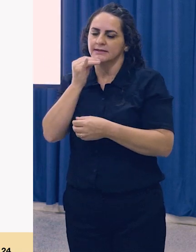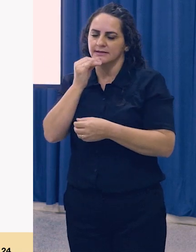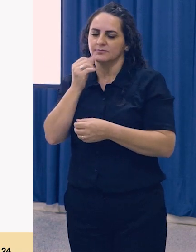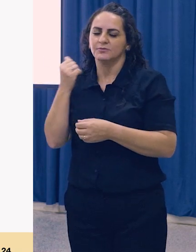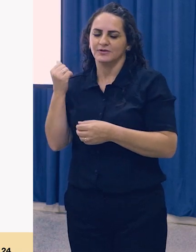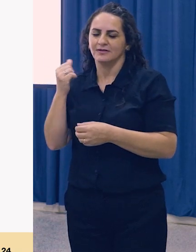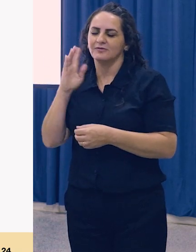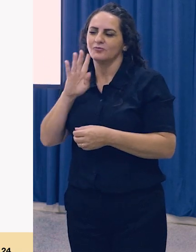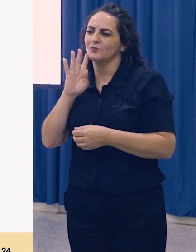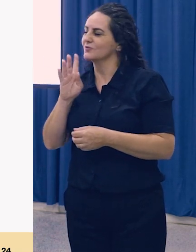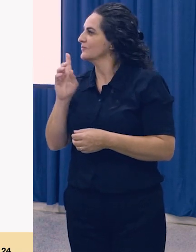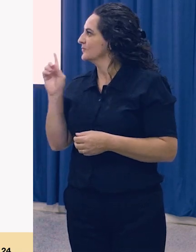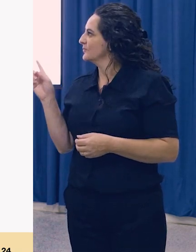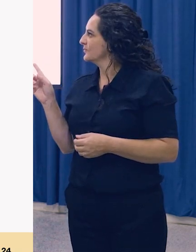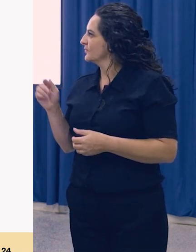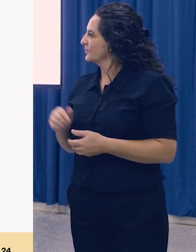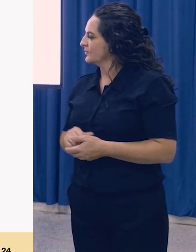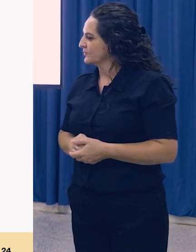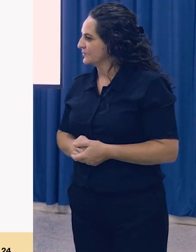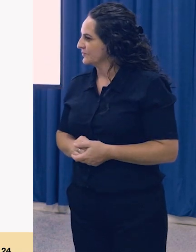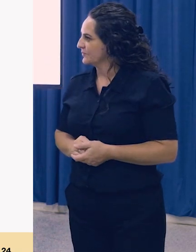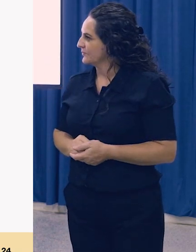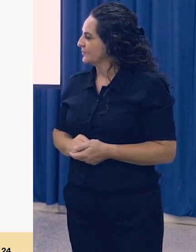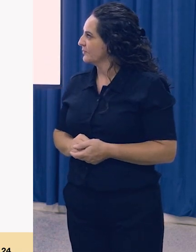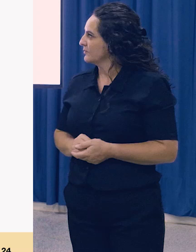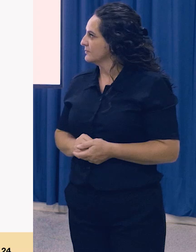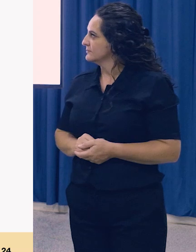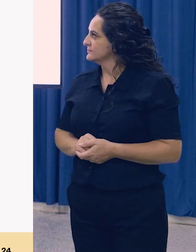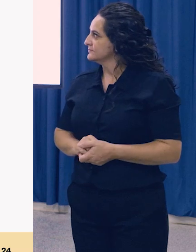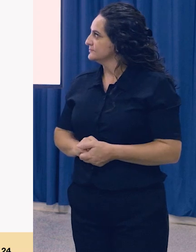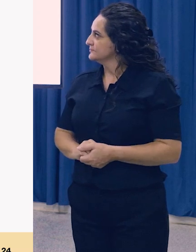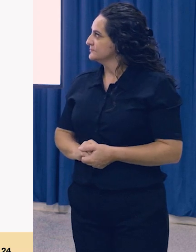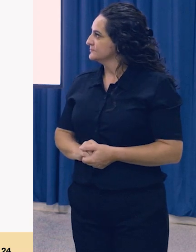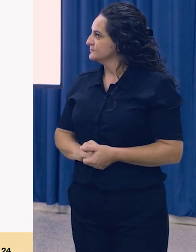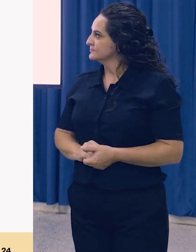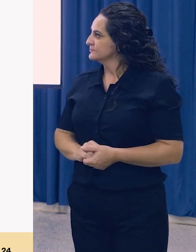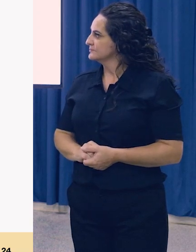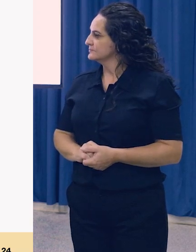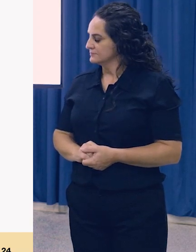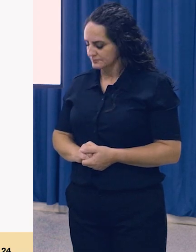aqui. Vou pegar uma aguinha.